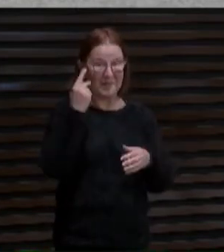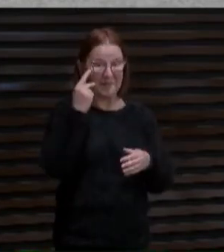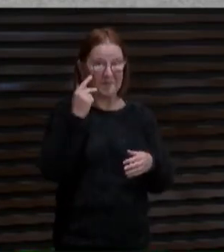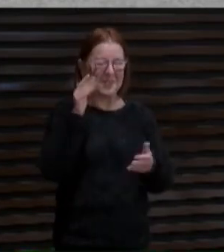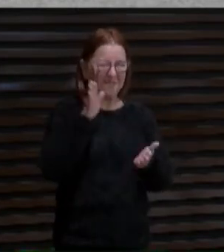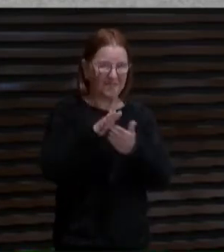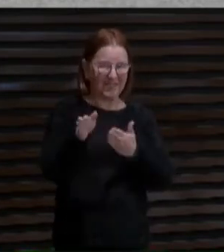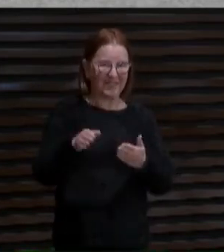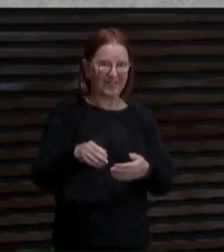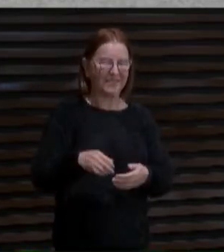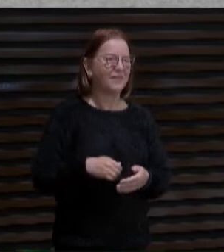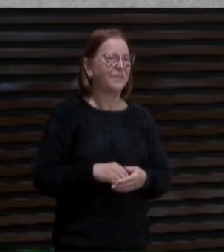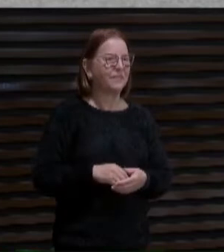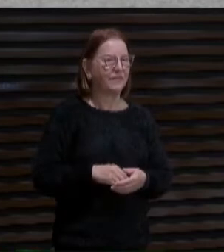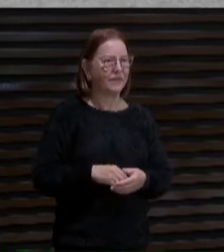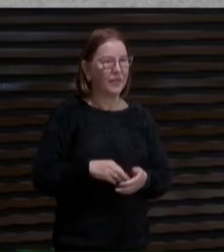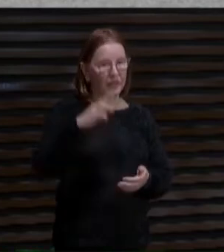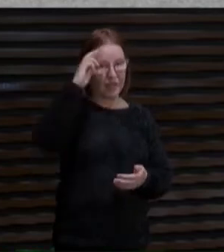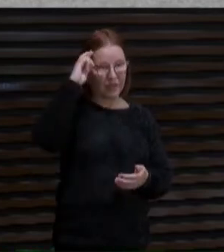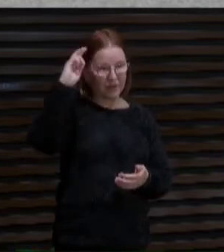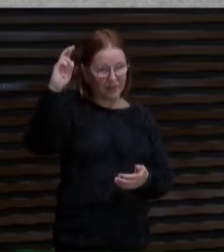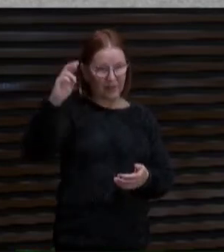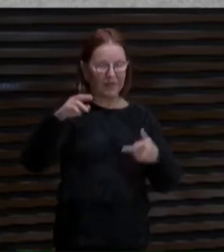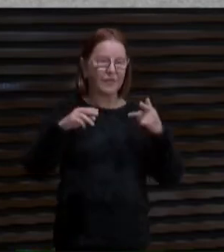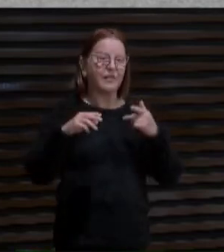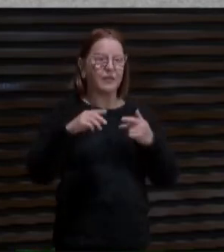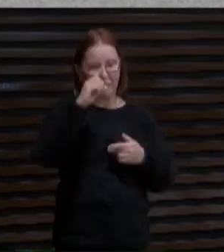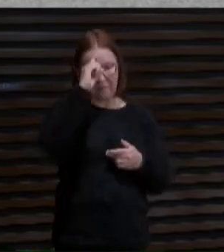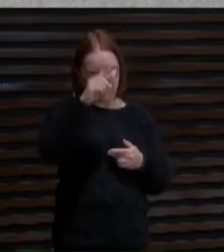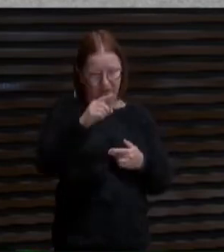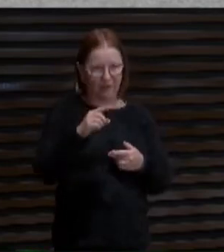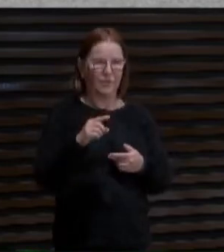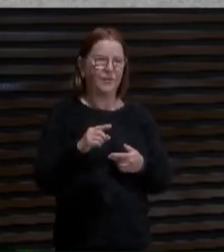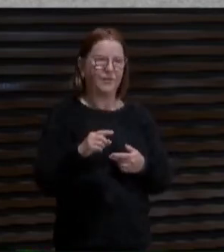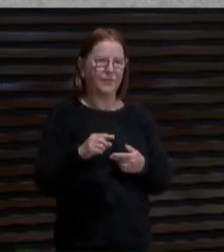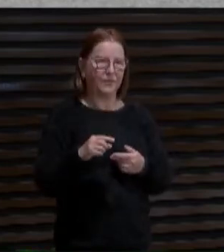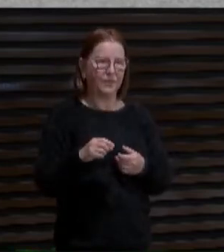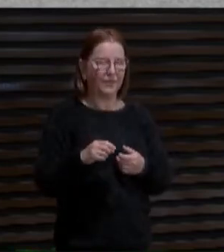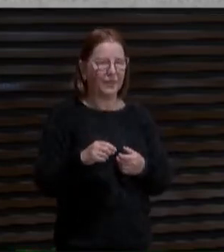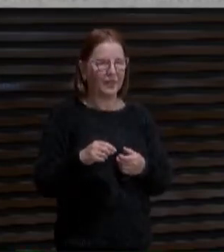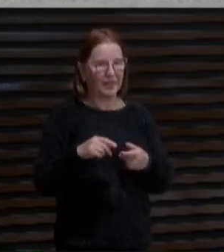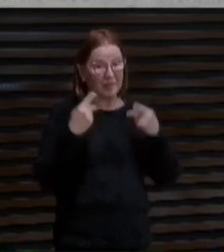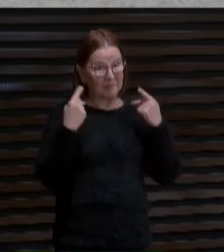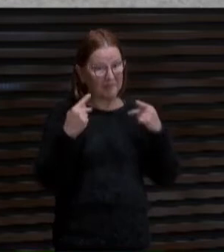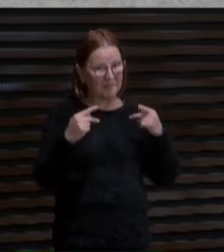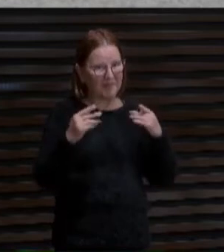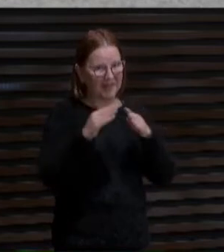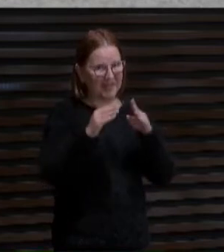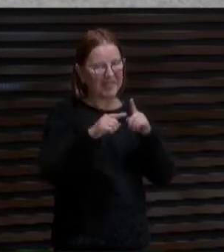Então o senhor ele vai falando trata com a igreja sobre isso trata com a igreja sobre aquilo agora o senhor tá